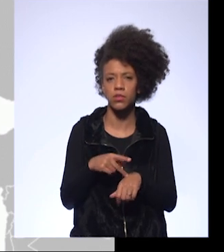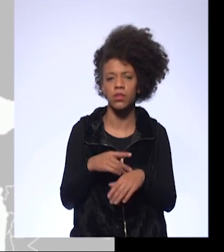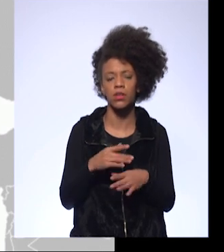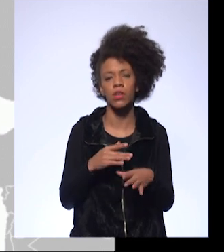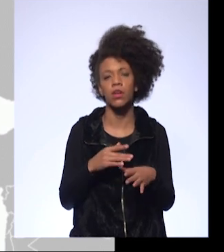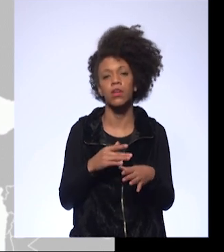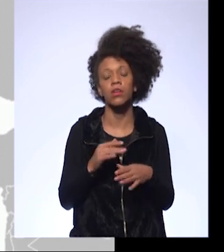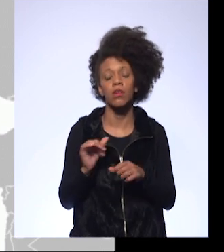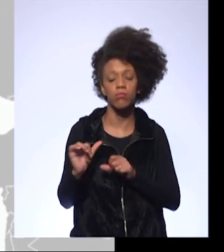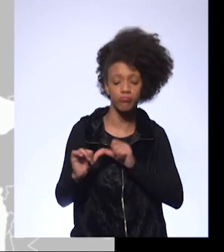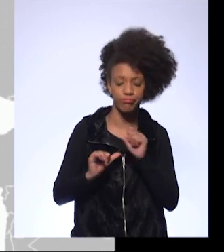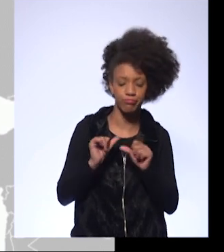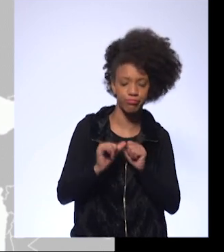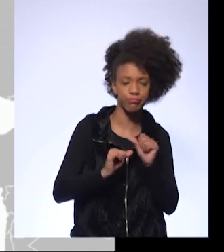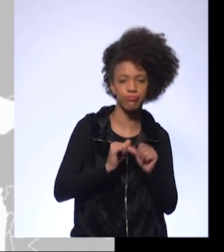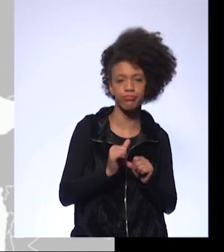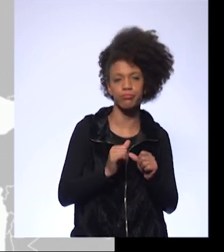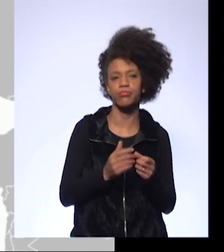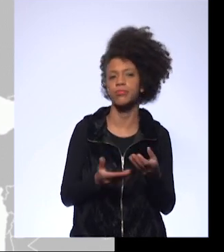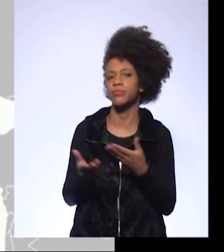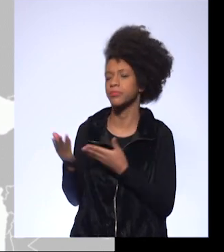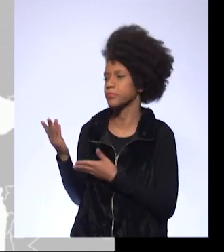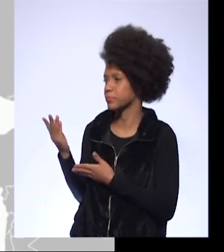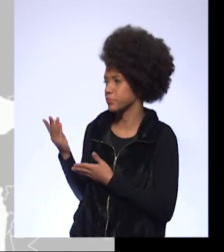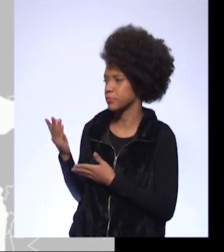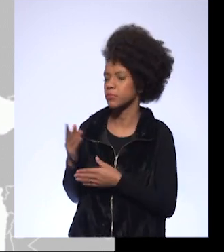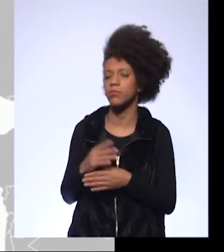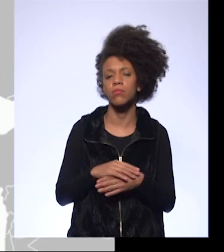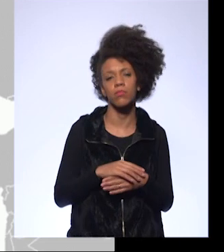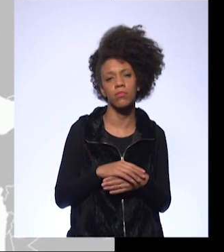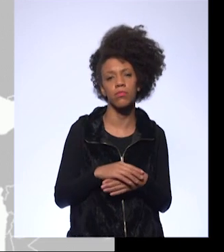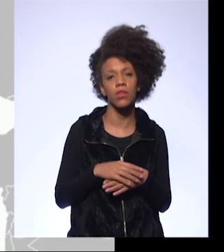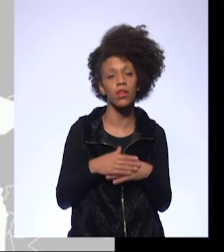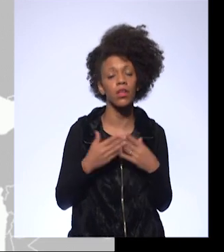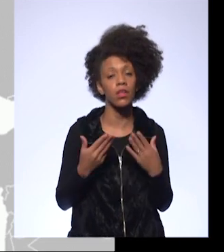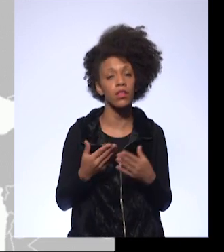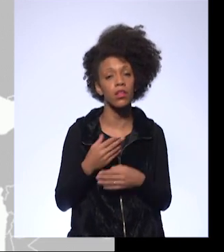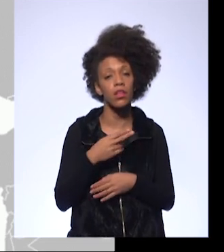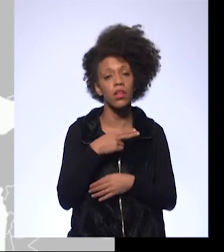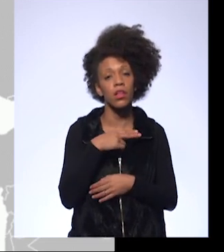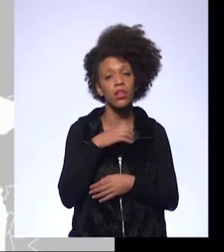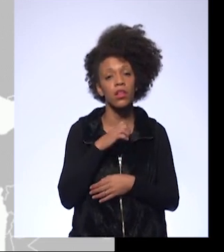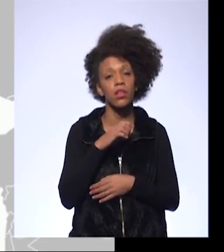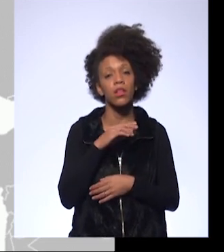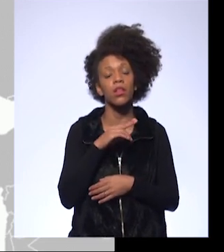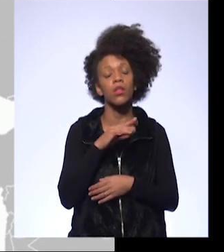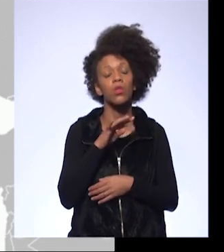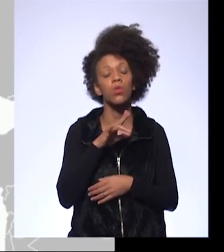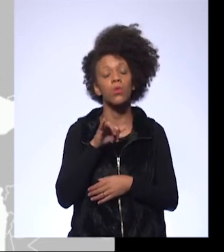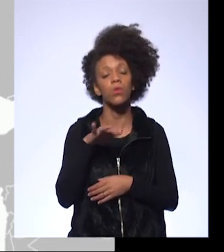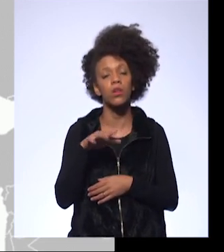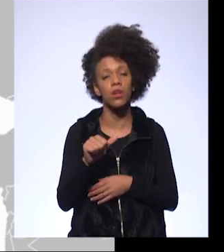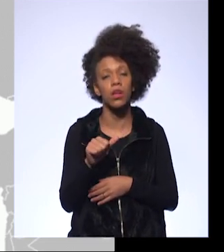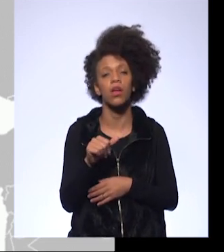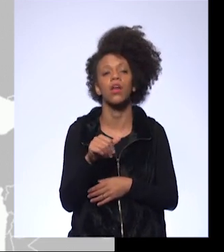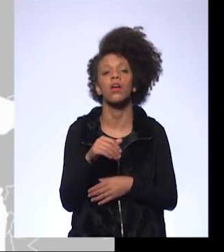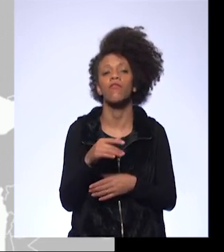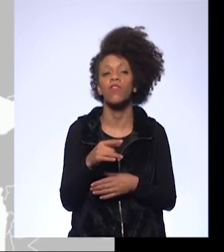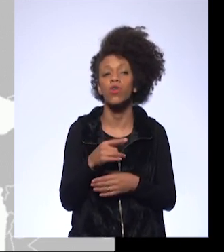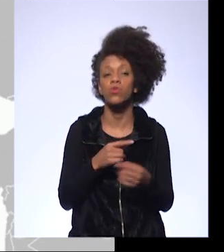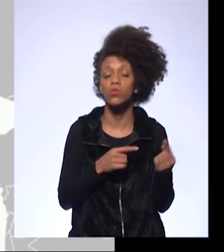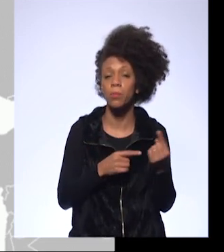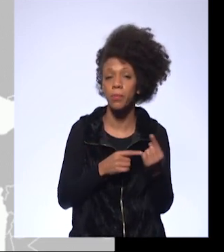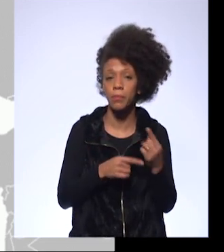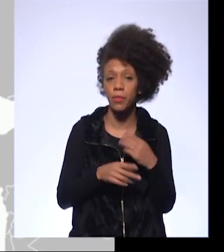da União Soviética, a gente vê aí, vai observar, né? Então, Letônia, Lituânia e Estônia, aproveitando aí, foram os